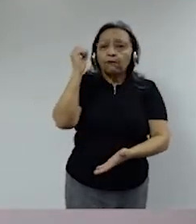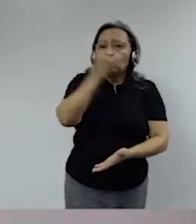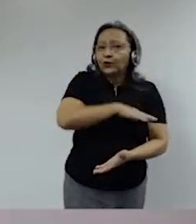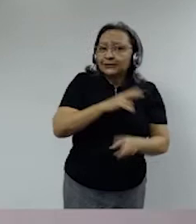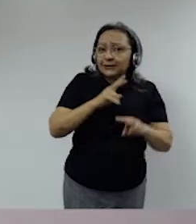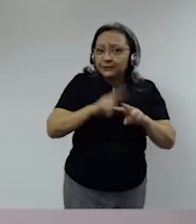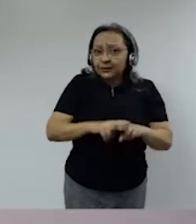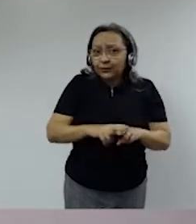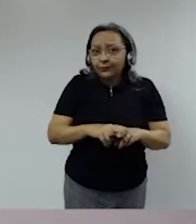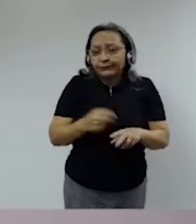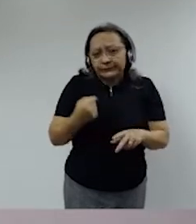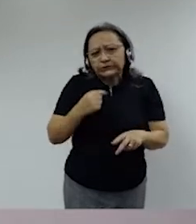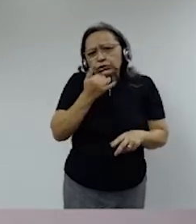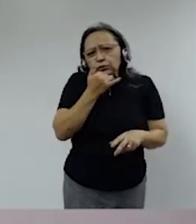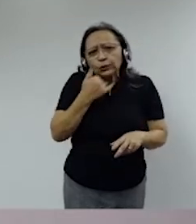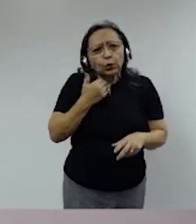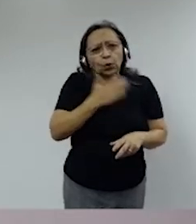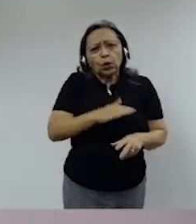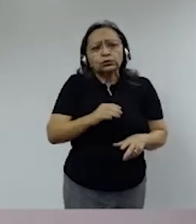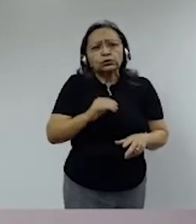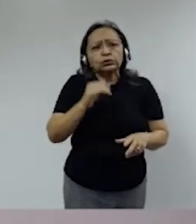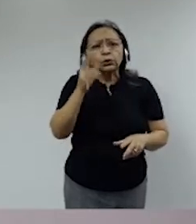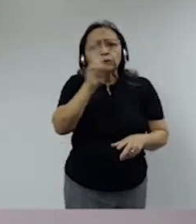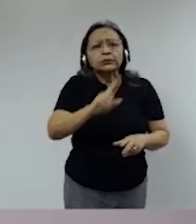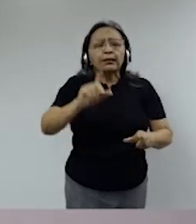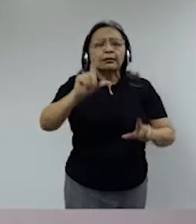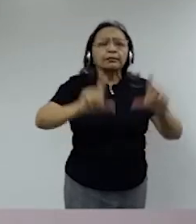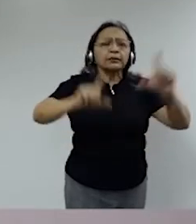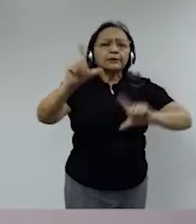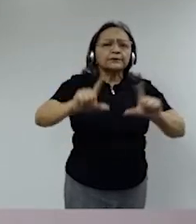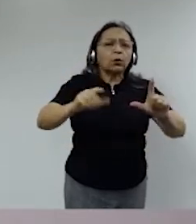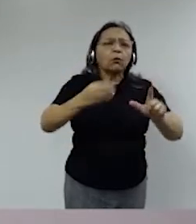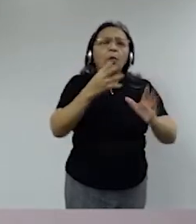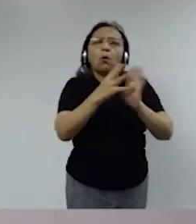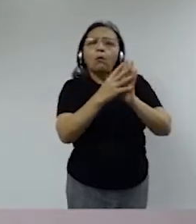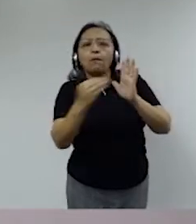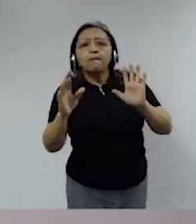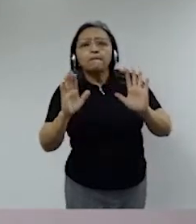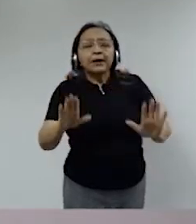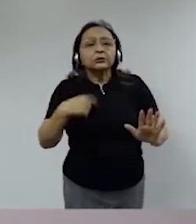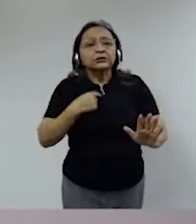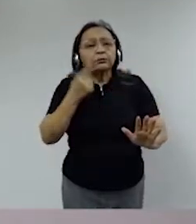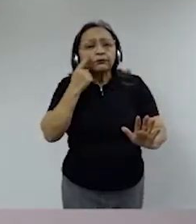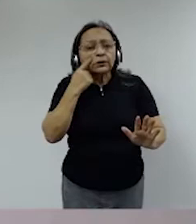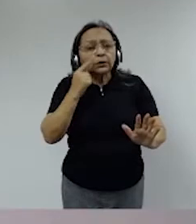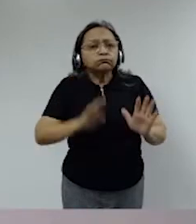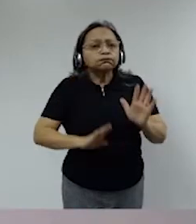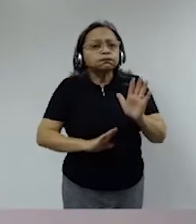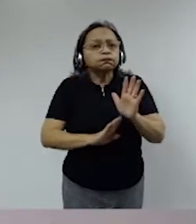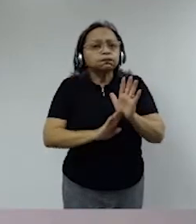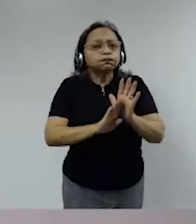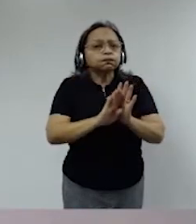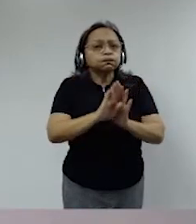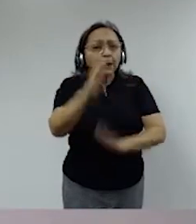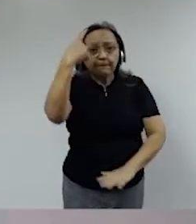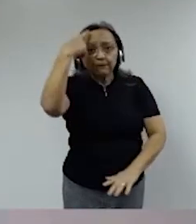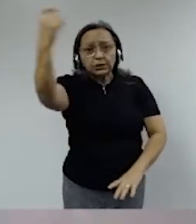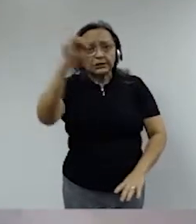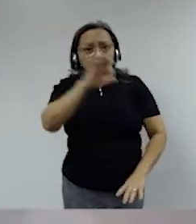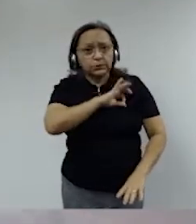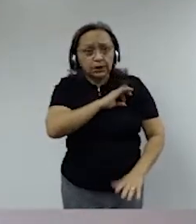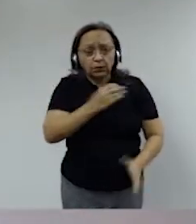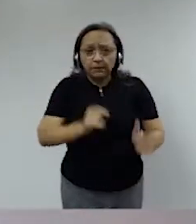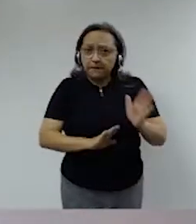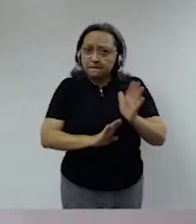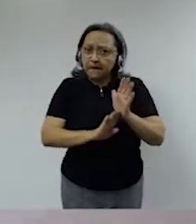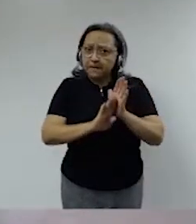usar a televisão como exemplo, mas nós temos visto, né, que os números crescem e que a violência policial tem crescido sobremaneira